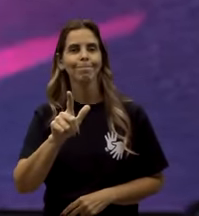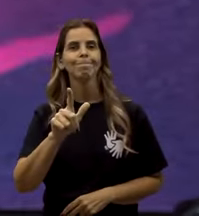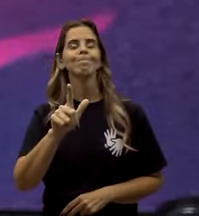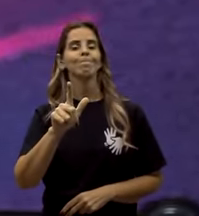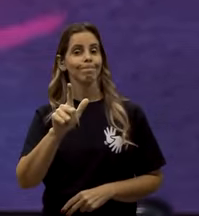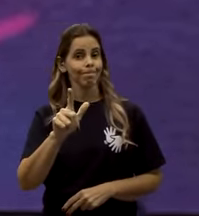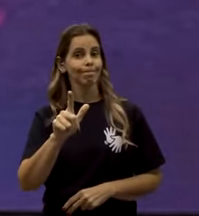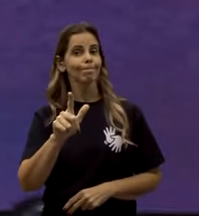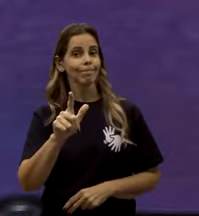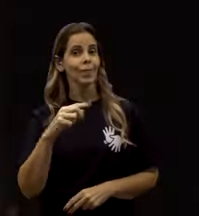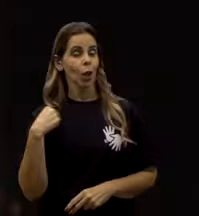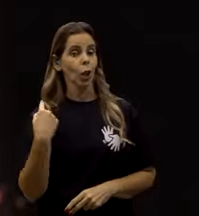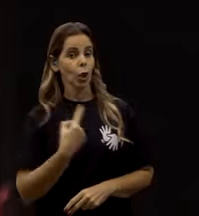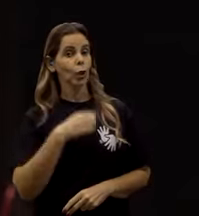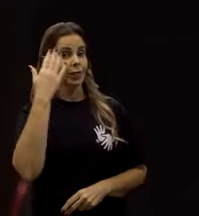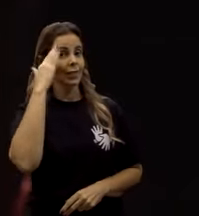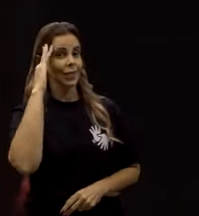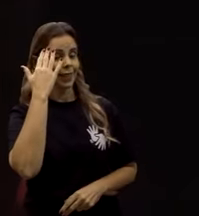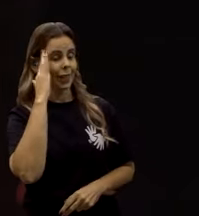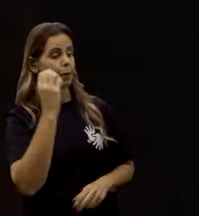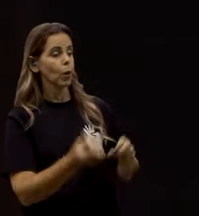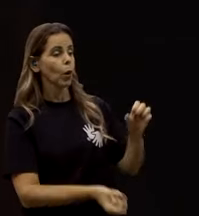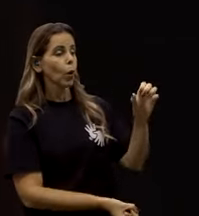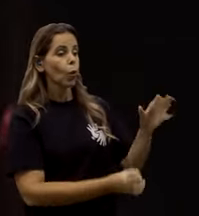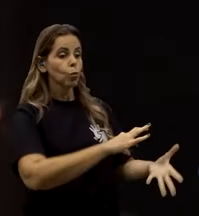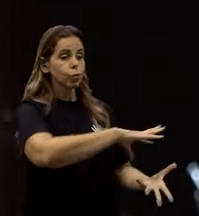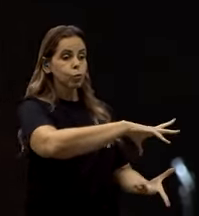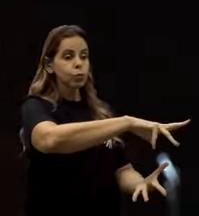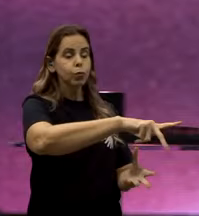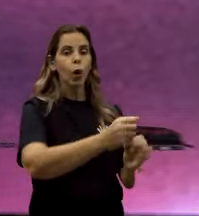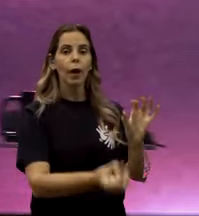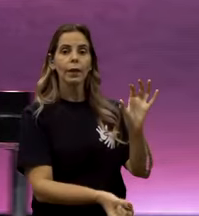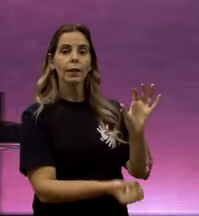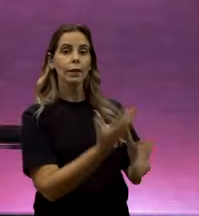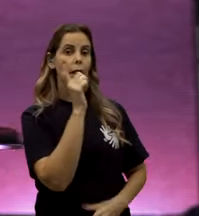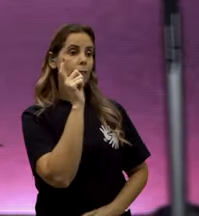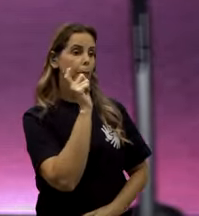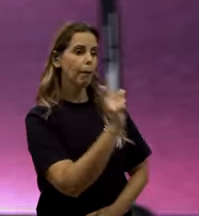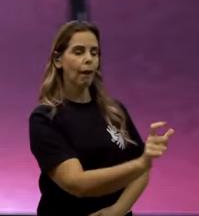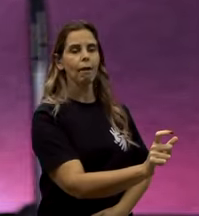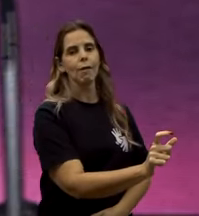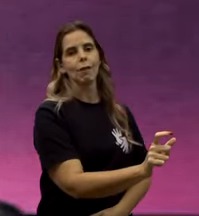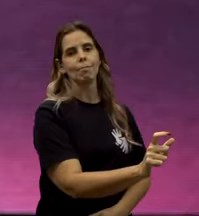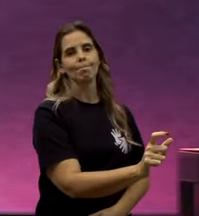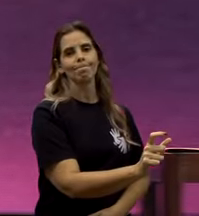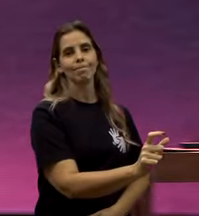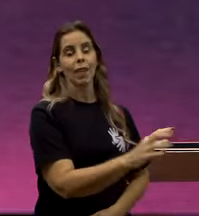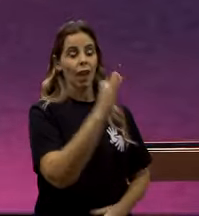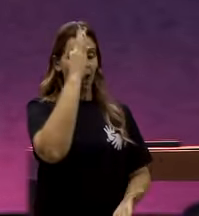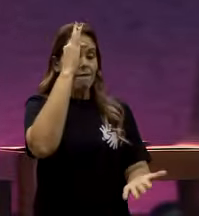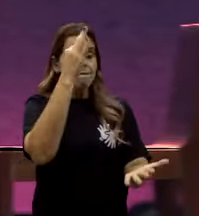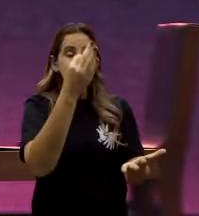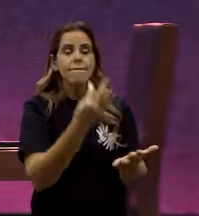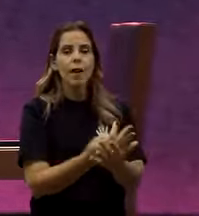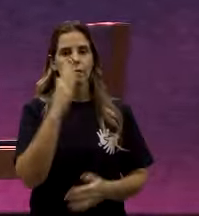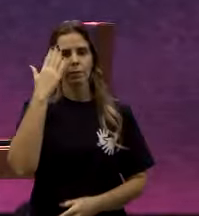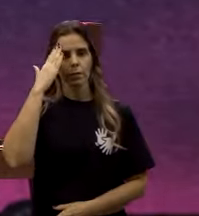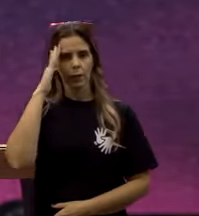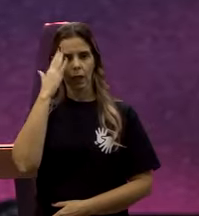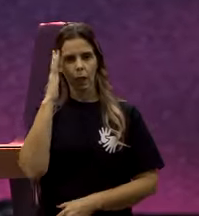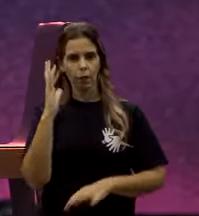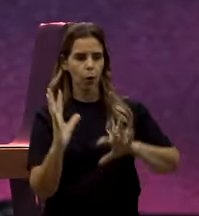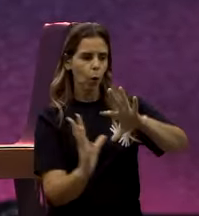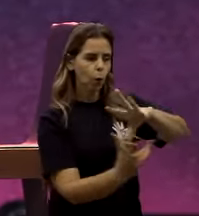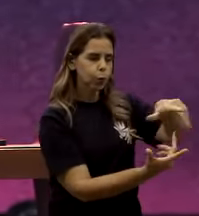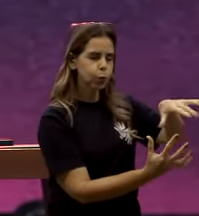Deus de modo que aquilo que se vê não foi feito do que é visível pela fé entendemos que o universo